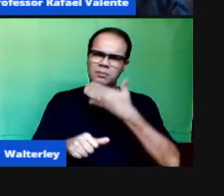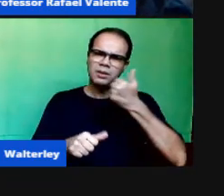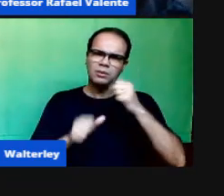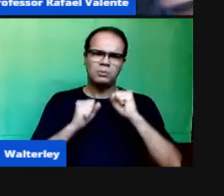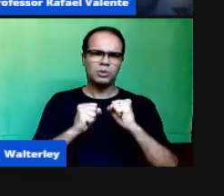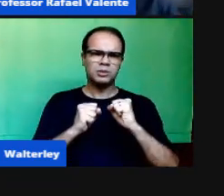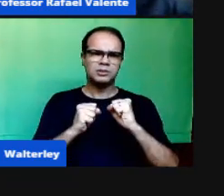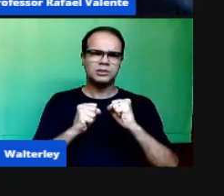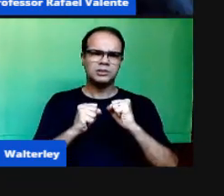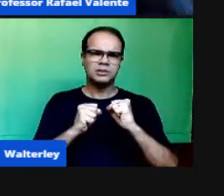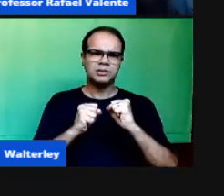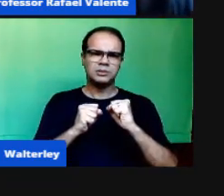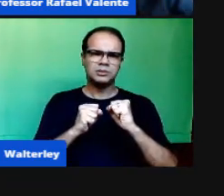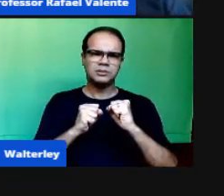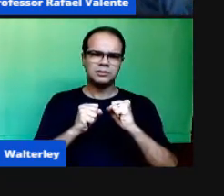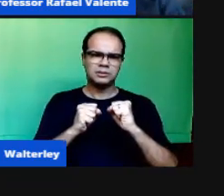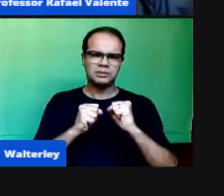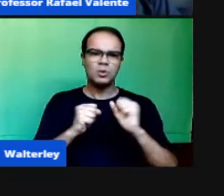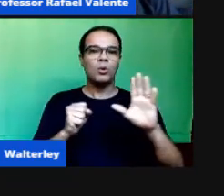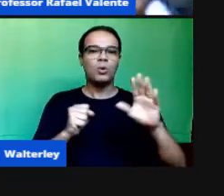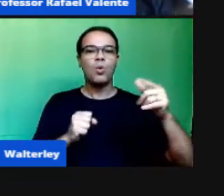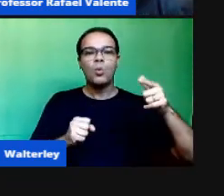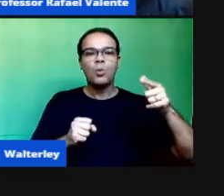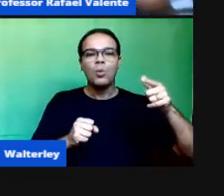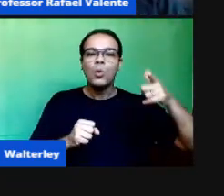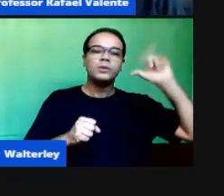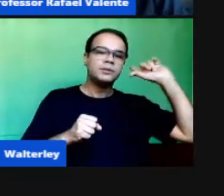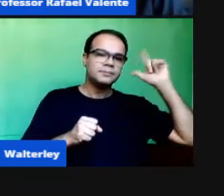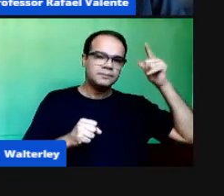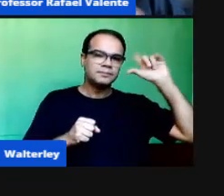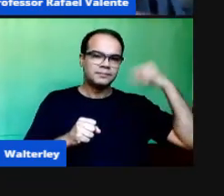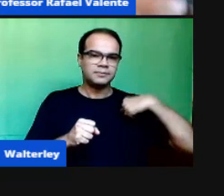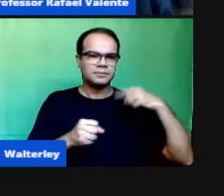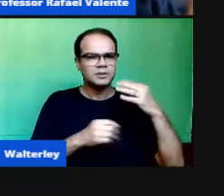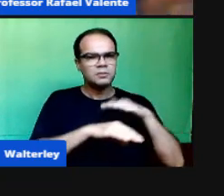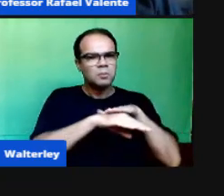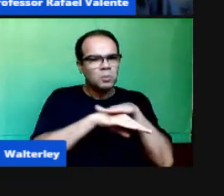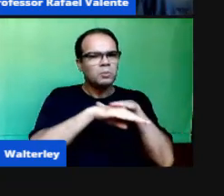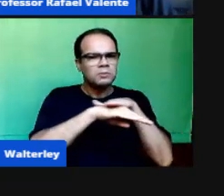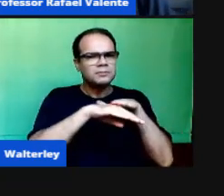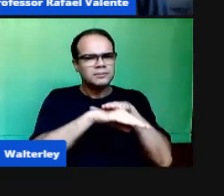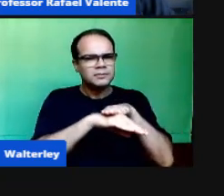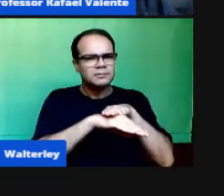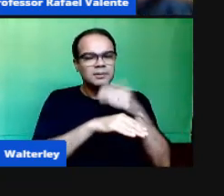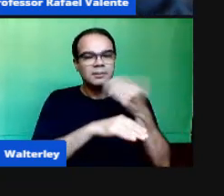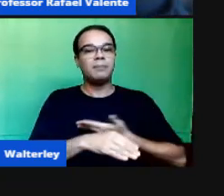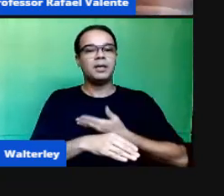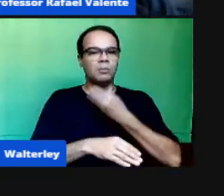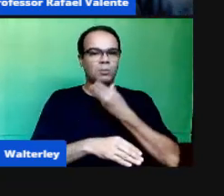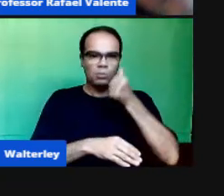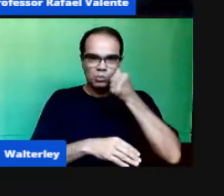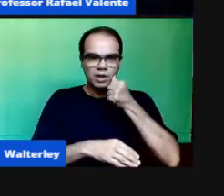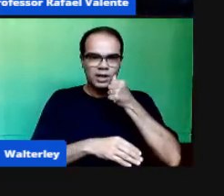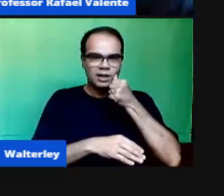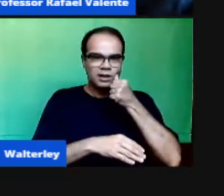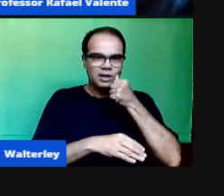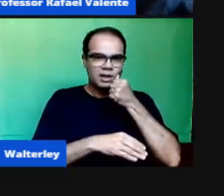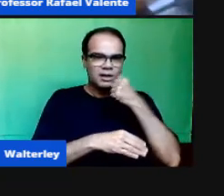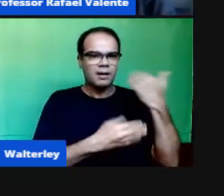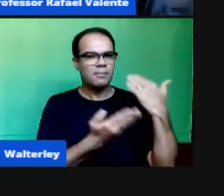vida? Estava conversando isso com uma amiga ontem, inclusive. E ela, Rafa, eu estou querendo mudar algumas coisas, estou querendo me alimentar bem, estou